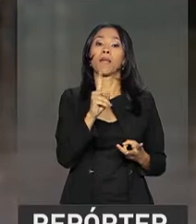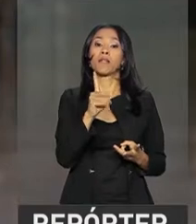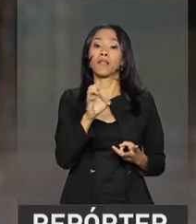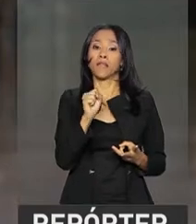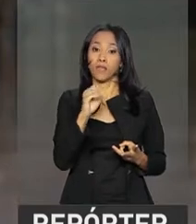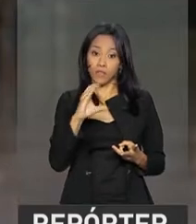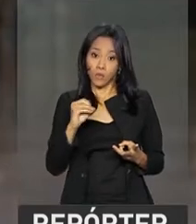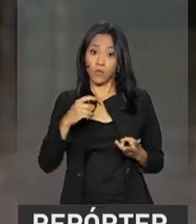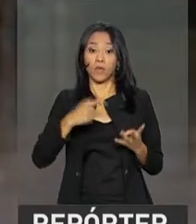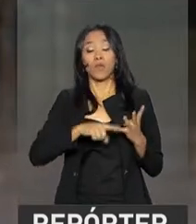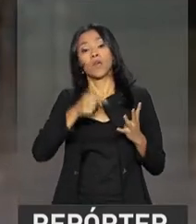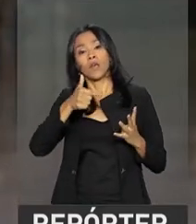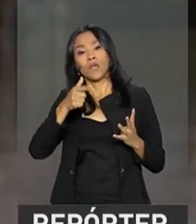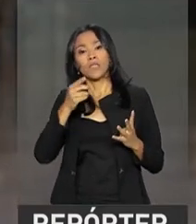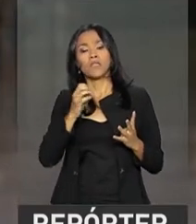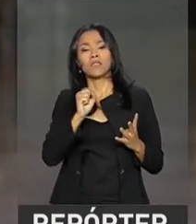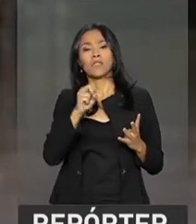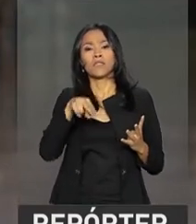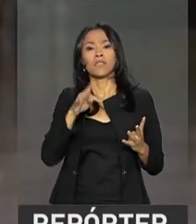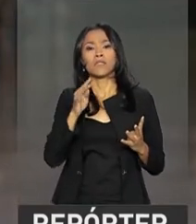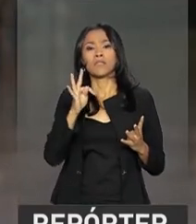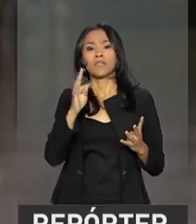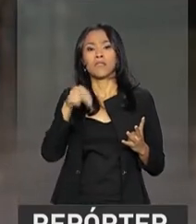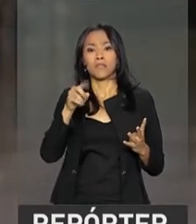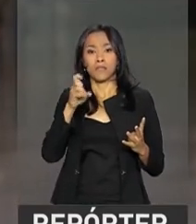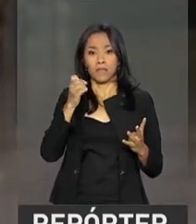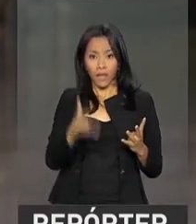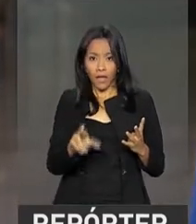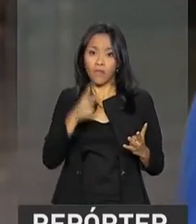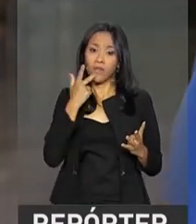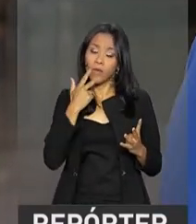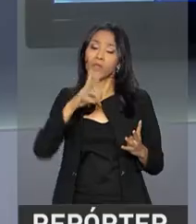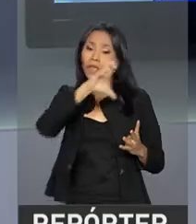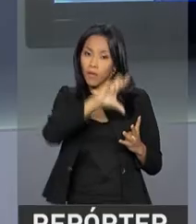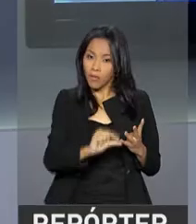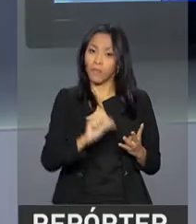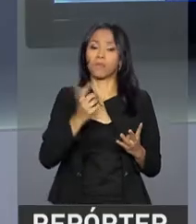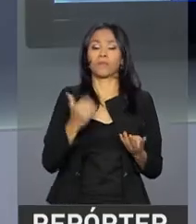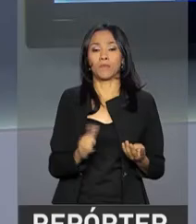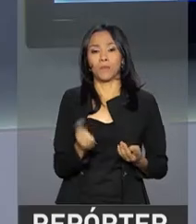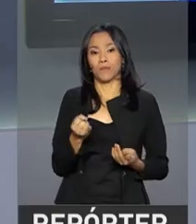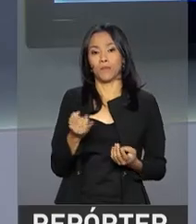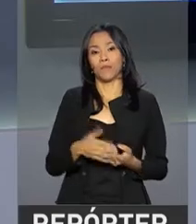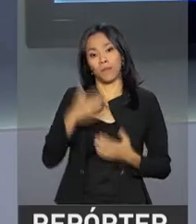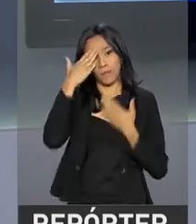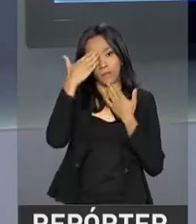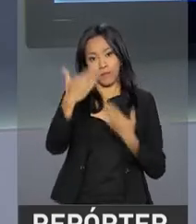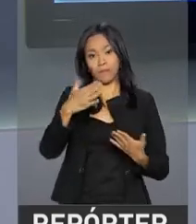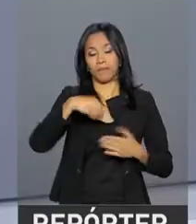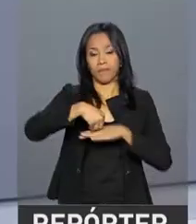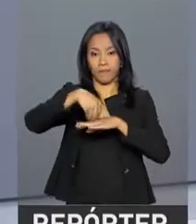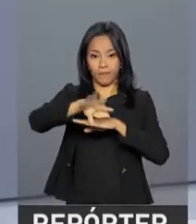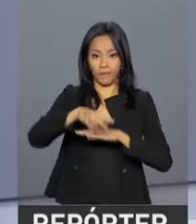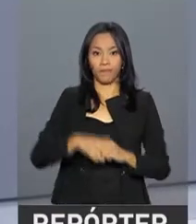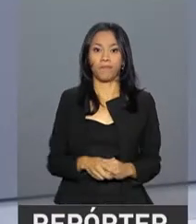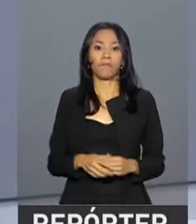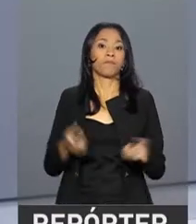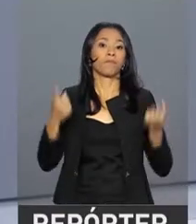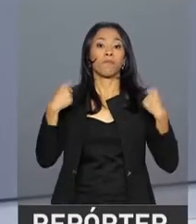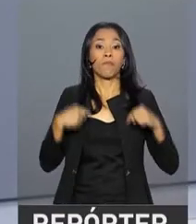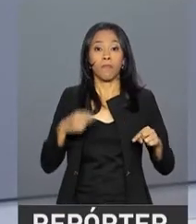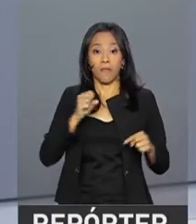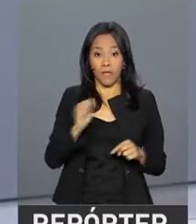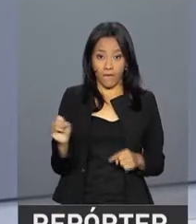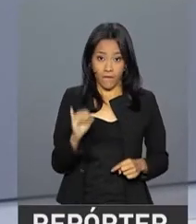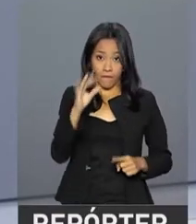nos juros cobrados de pessoas físicas e de empresas carol obrigada aluna karen pelas informações a inflação